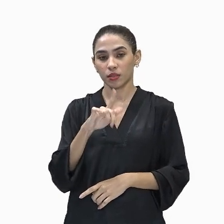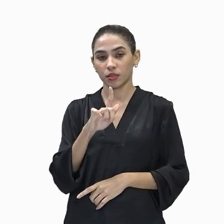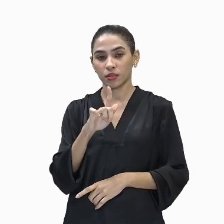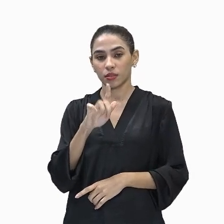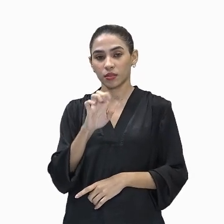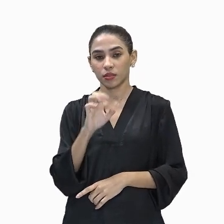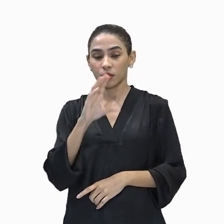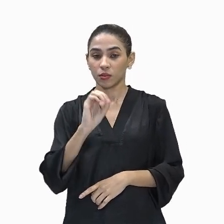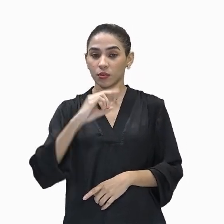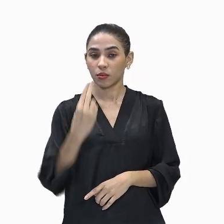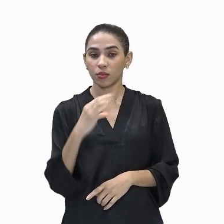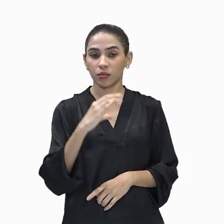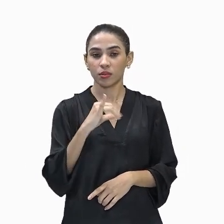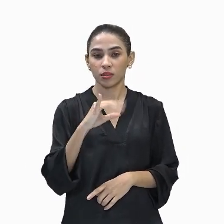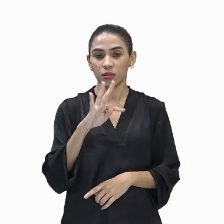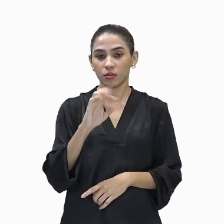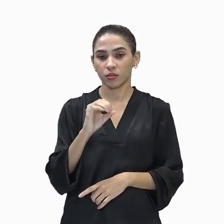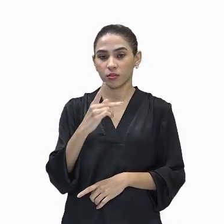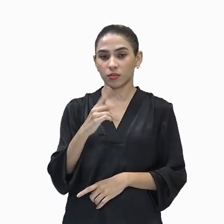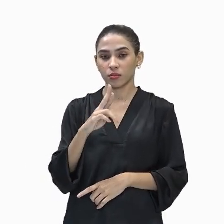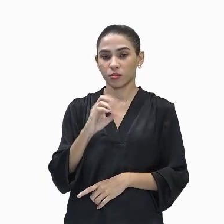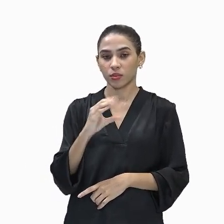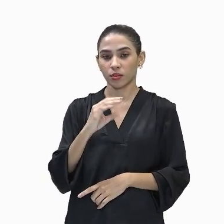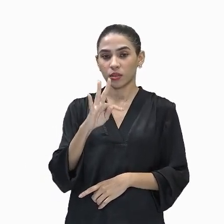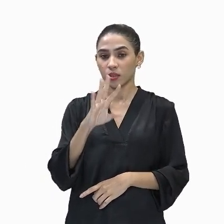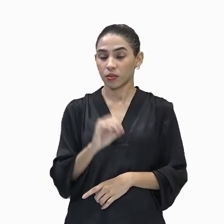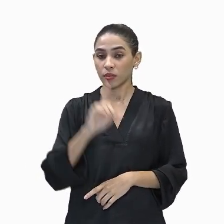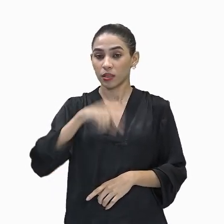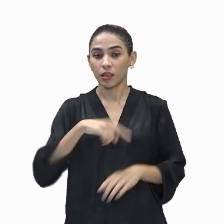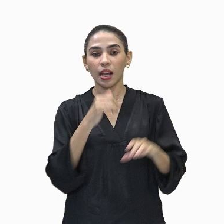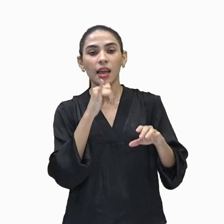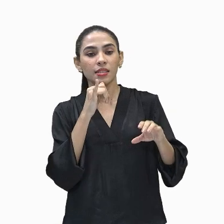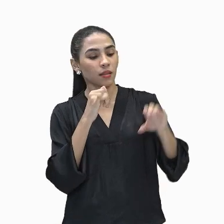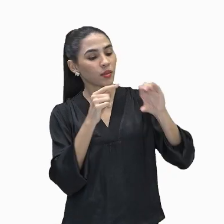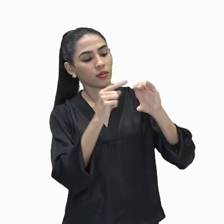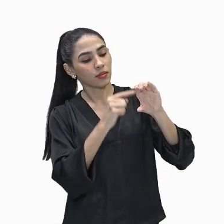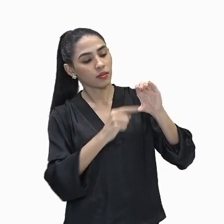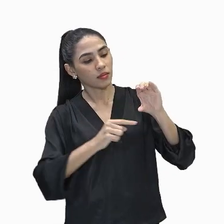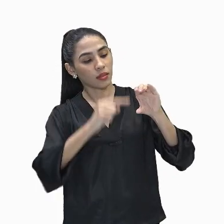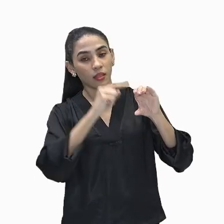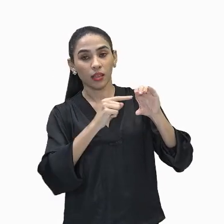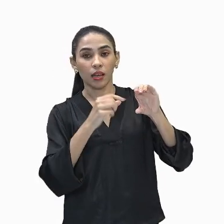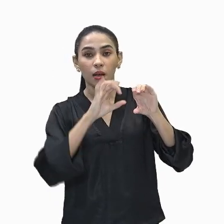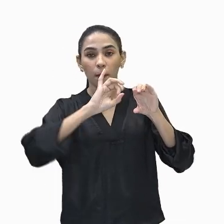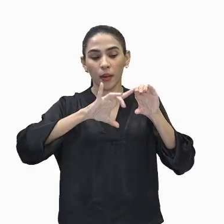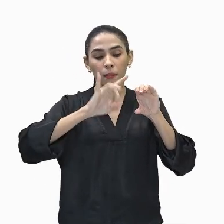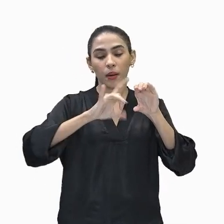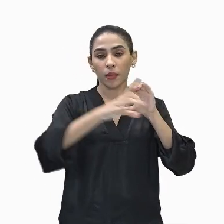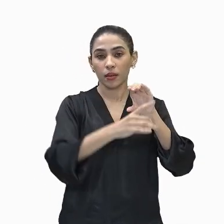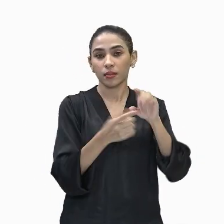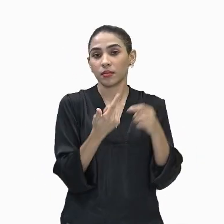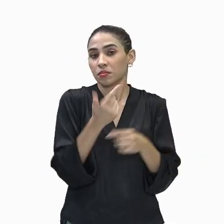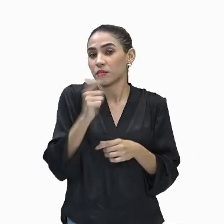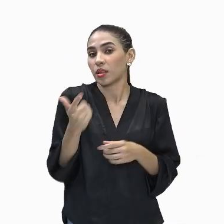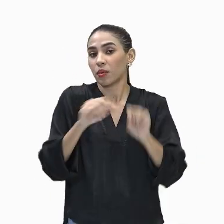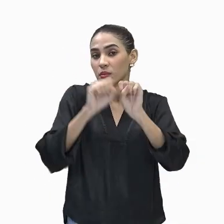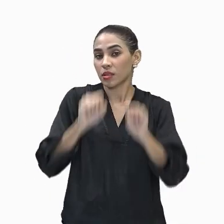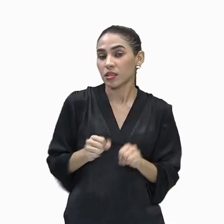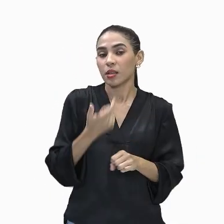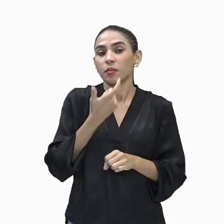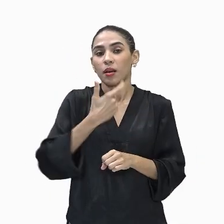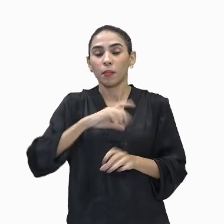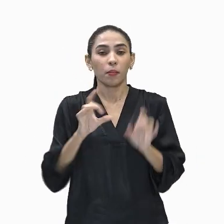citopígio ou citoprócto, que é uma abertura onde os resíduos serão eliminados. Como ele também não tem um sistema ali